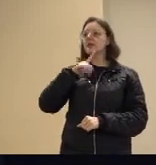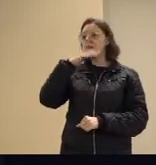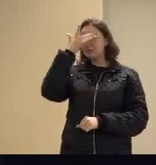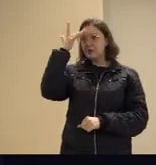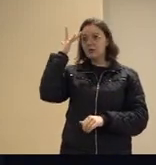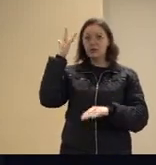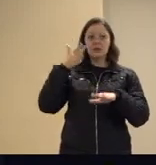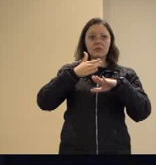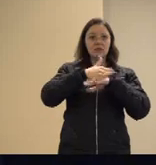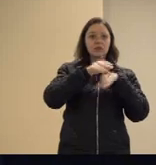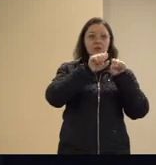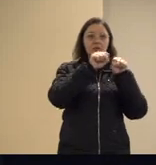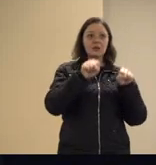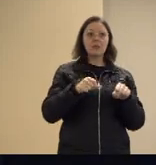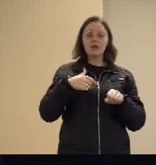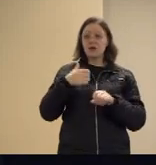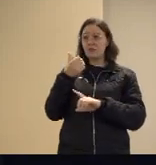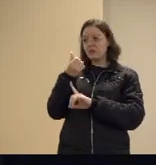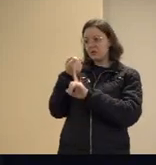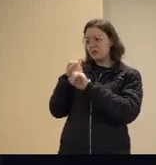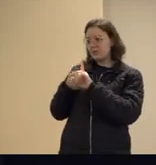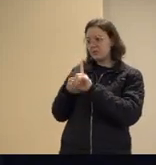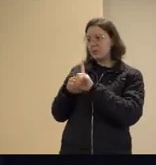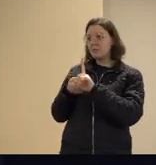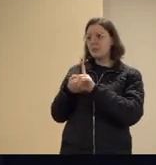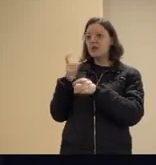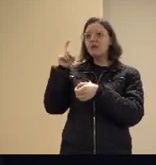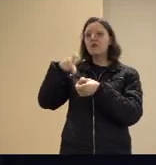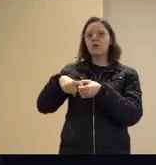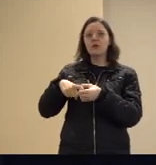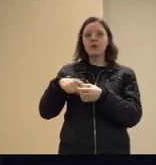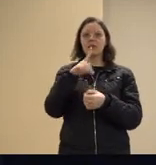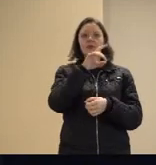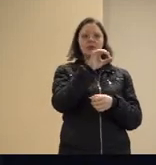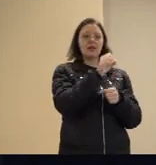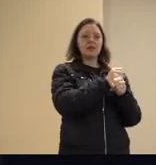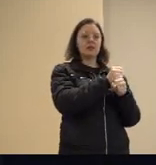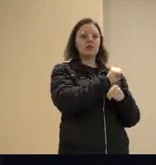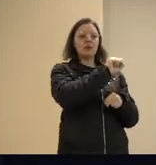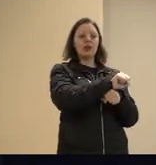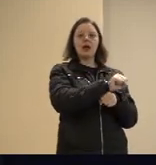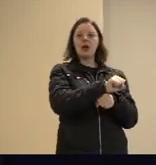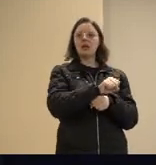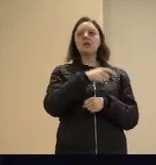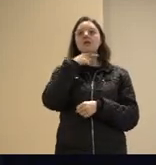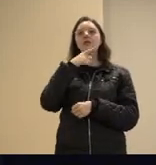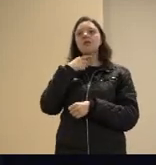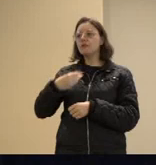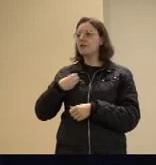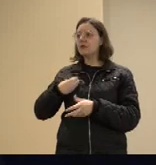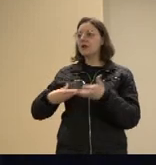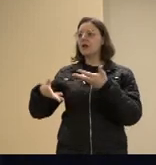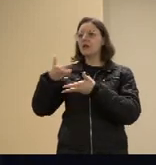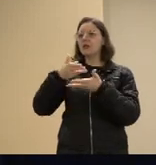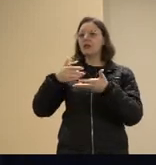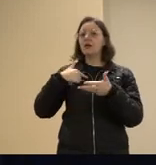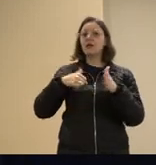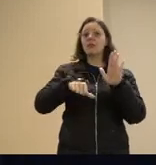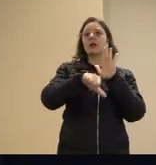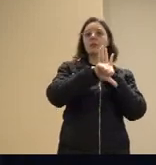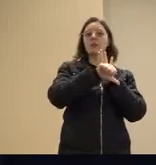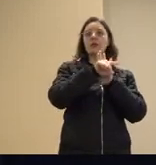Eu voltei há 6 meses para o sistema, estava há 10 anos parado. Não estava vivendo esse sistema, estava numa vara criminal,